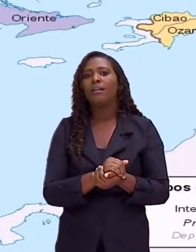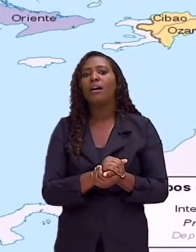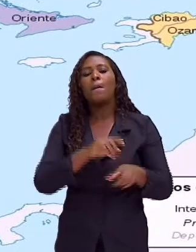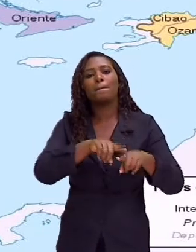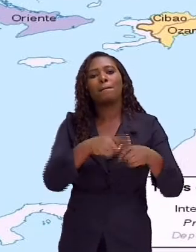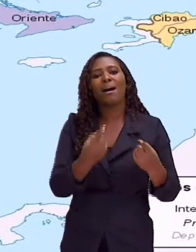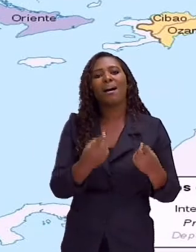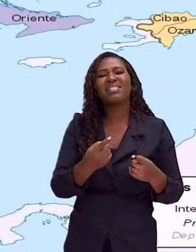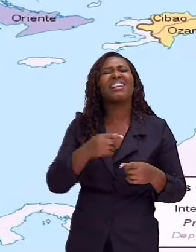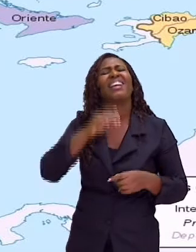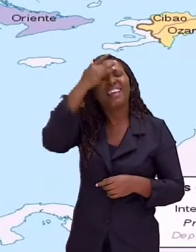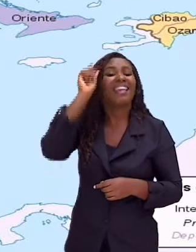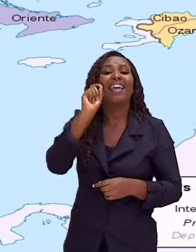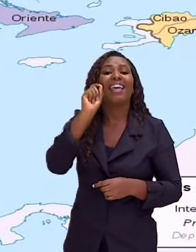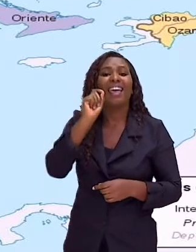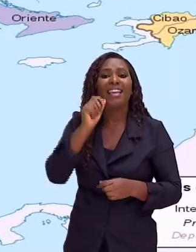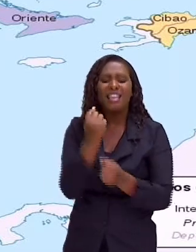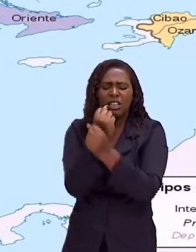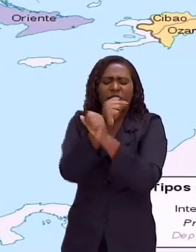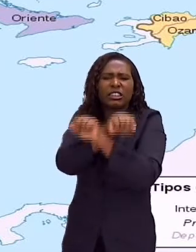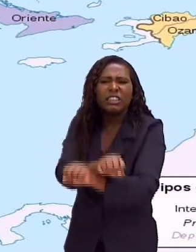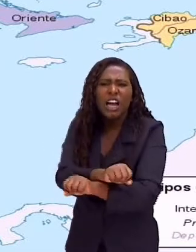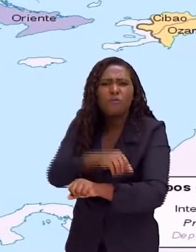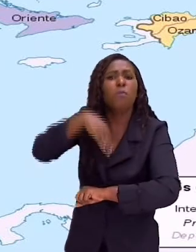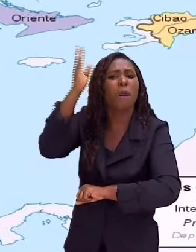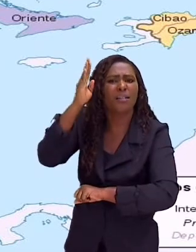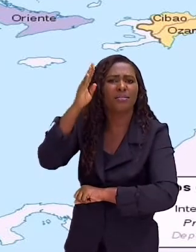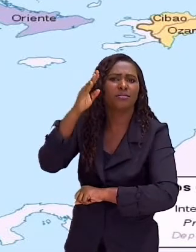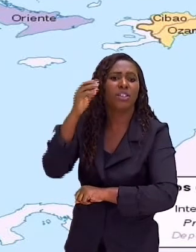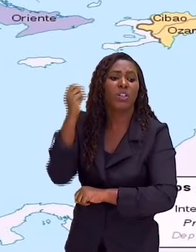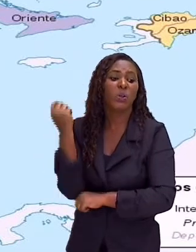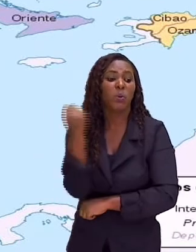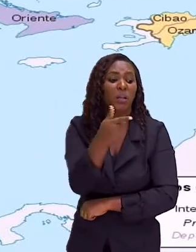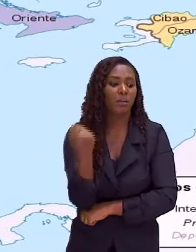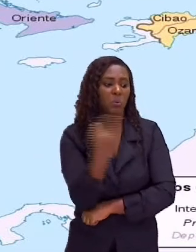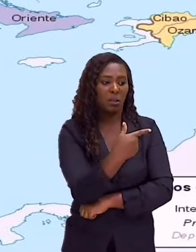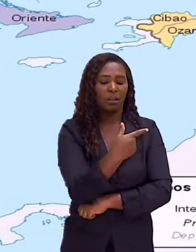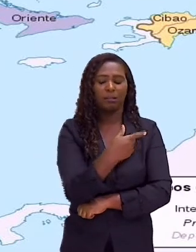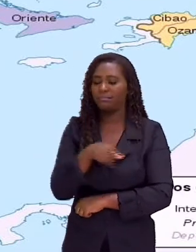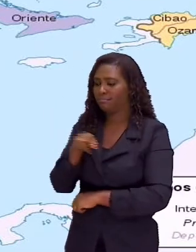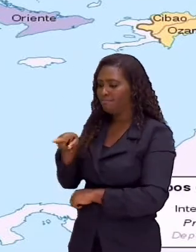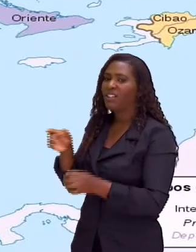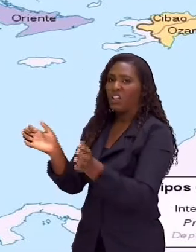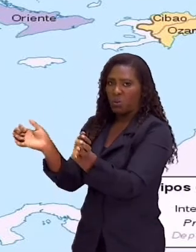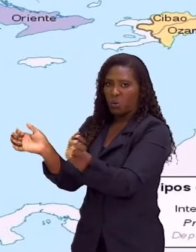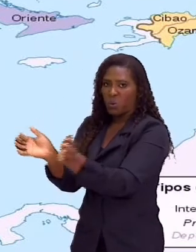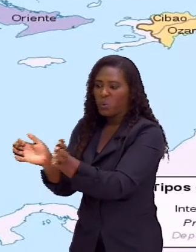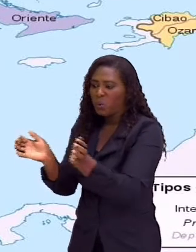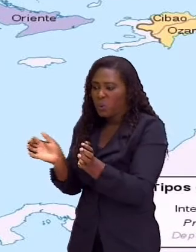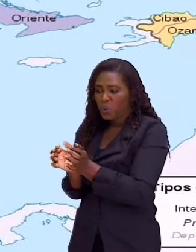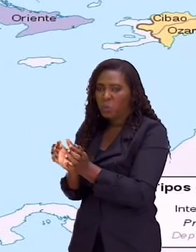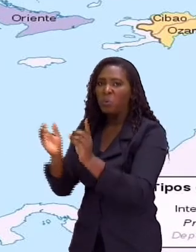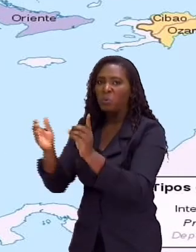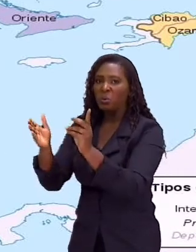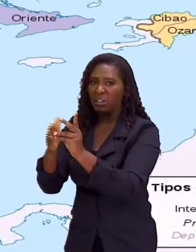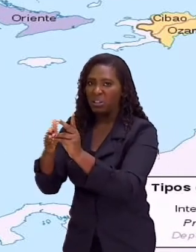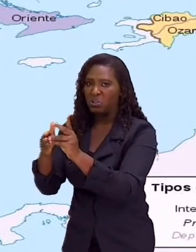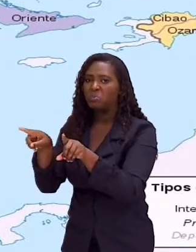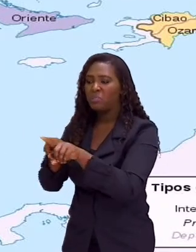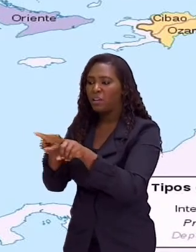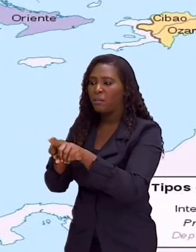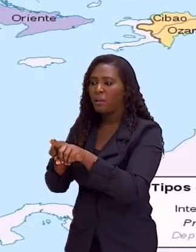pelos crioulos. As rivalidades entre esses três grupos marcaram o movimento de independência do